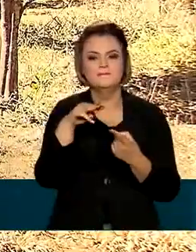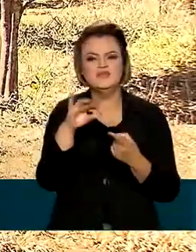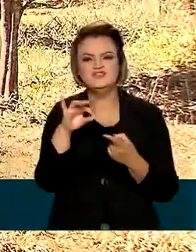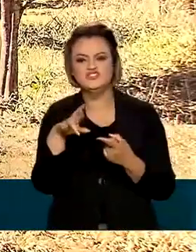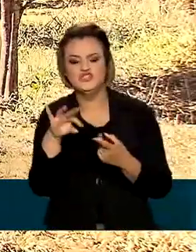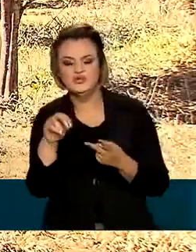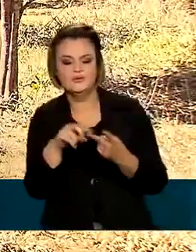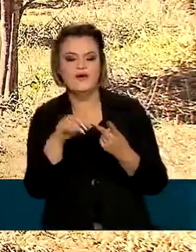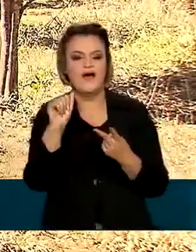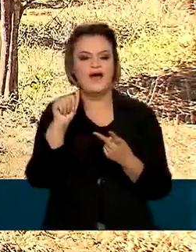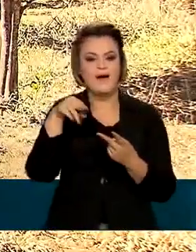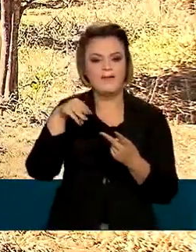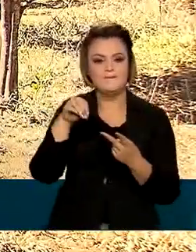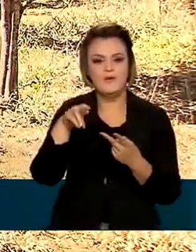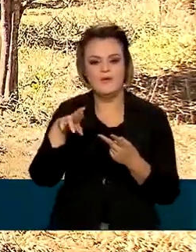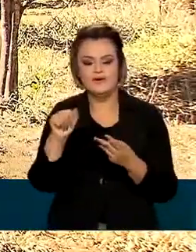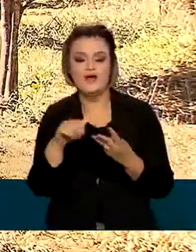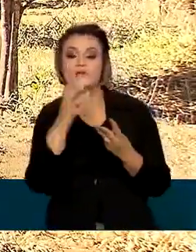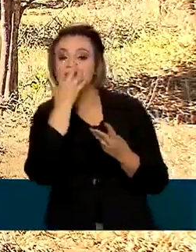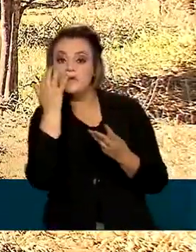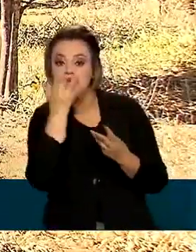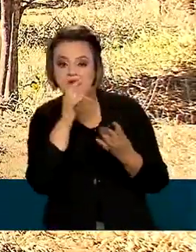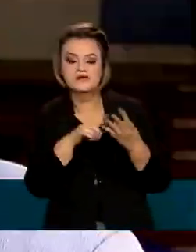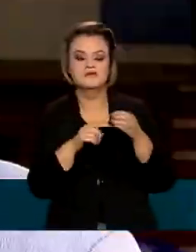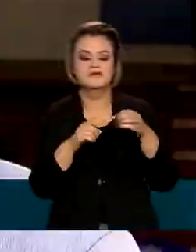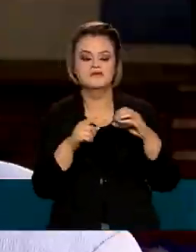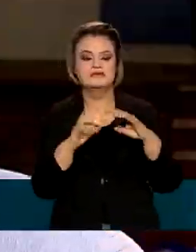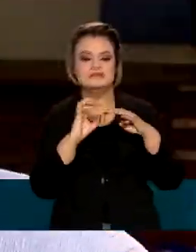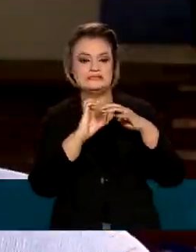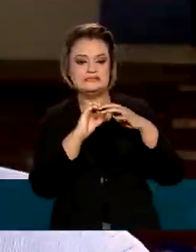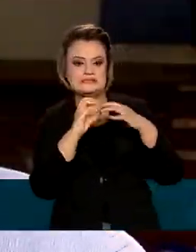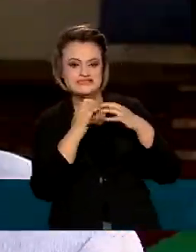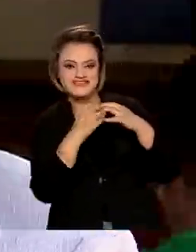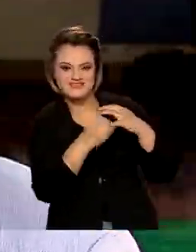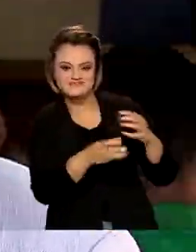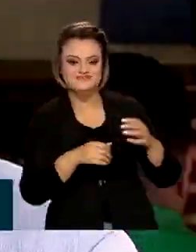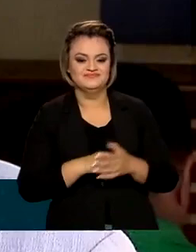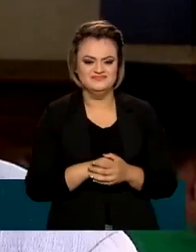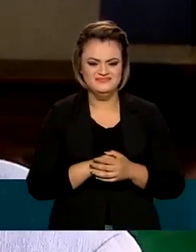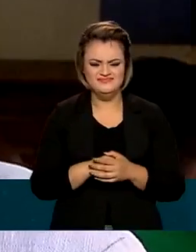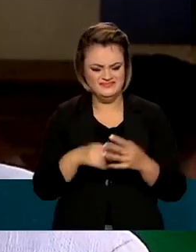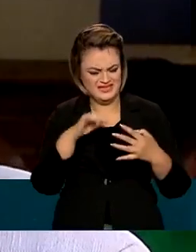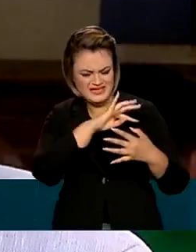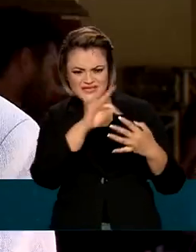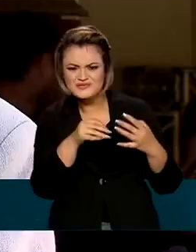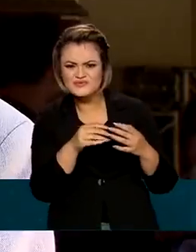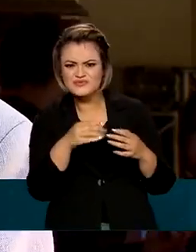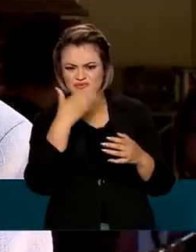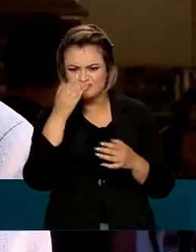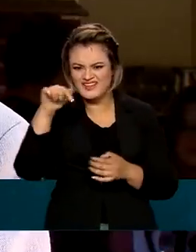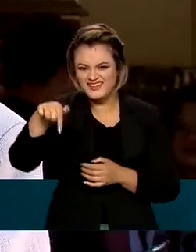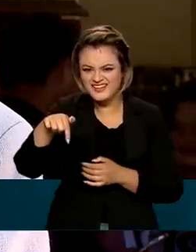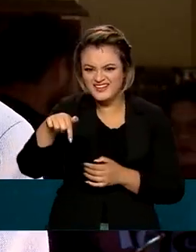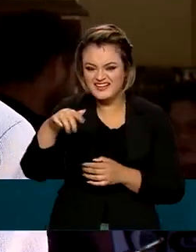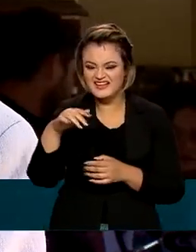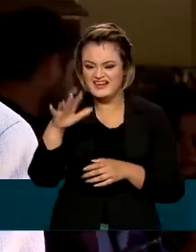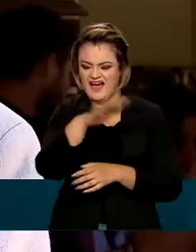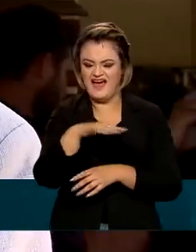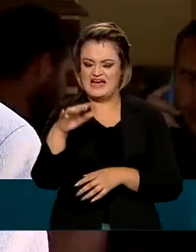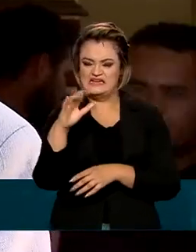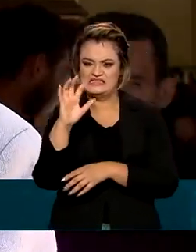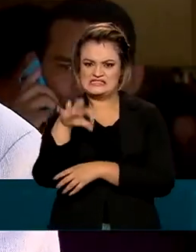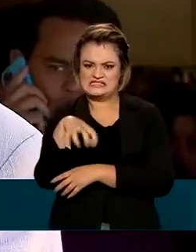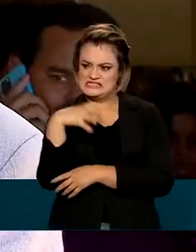mirtilo amora o morango e o açaí falar investiram no cerrado açaí no cerrado nós temos aqui